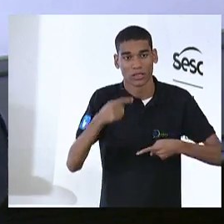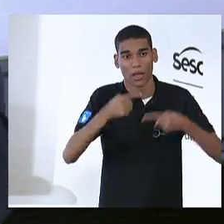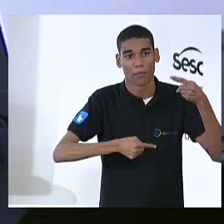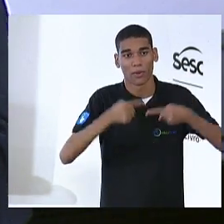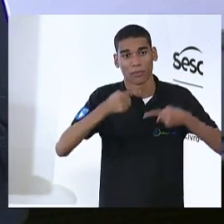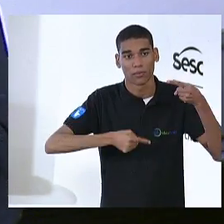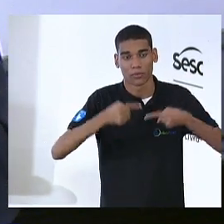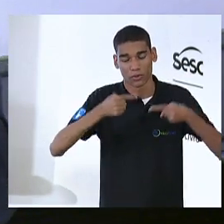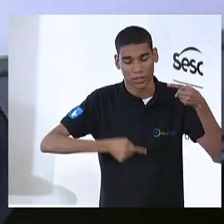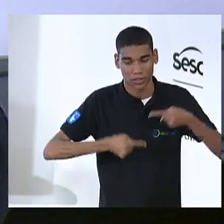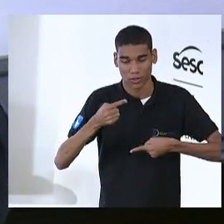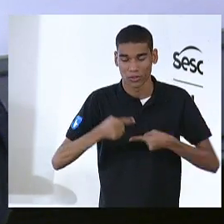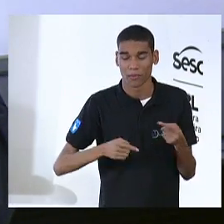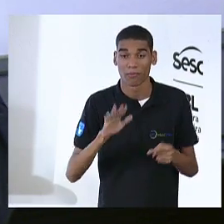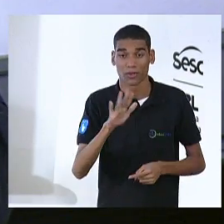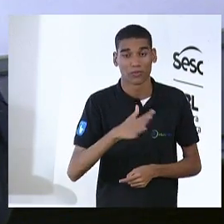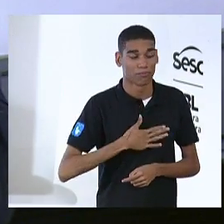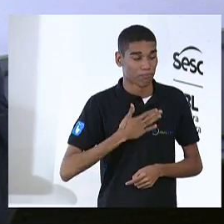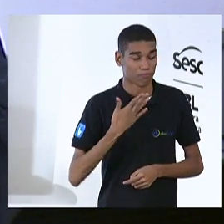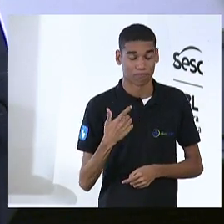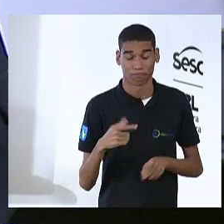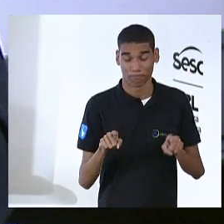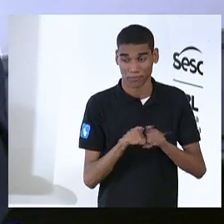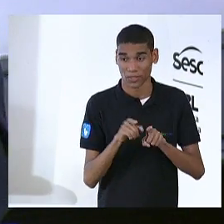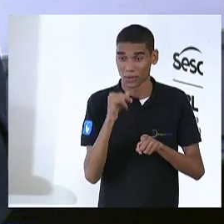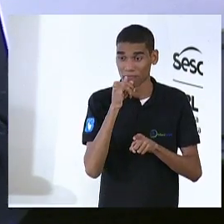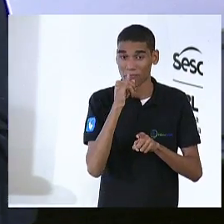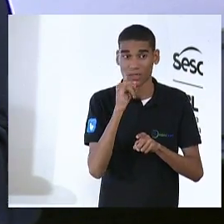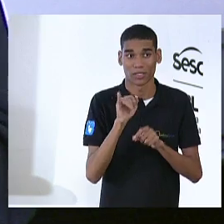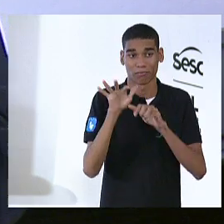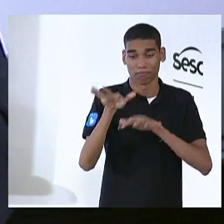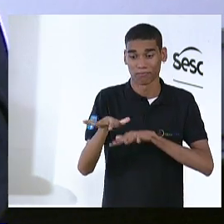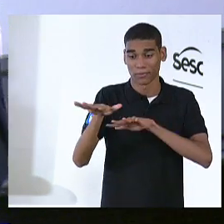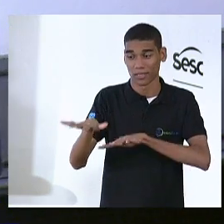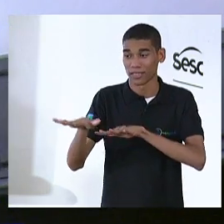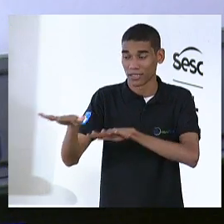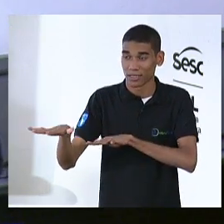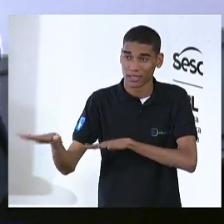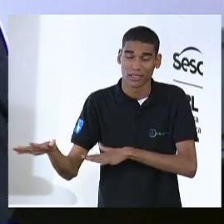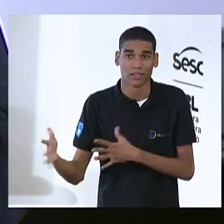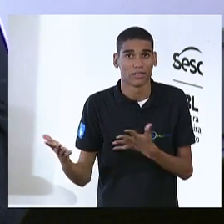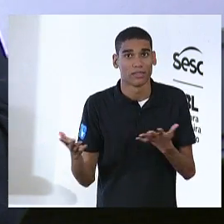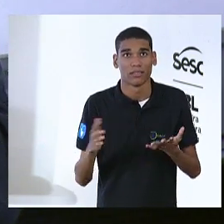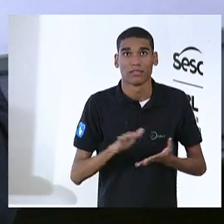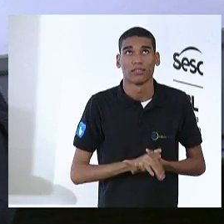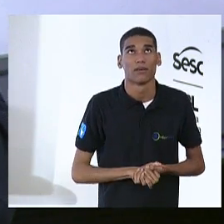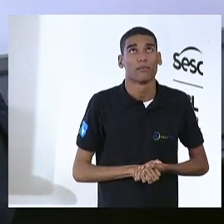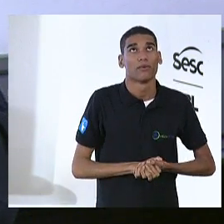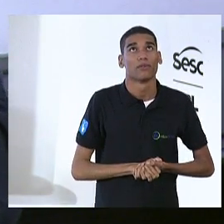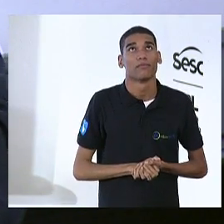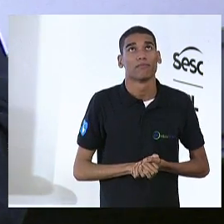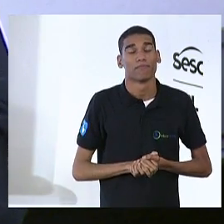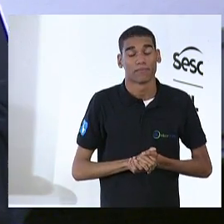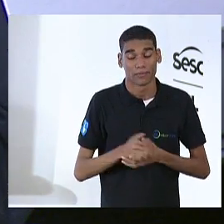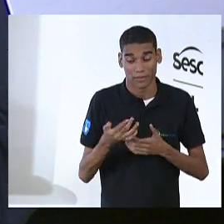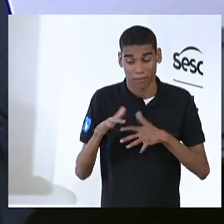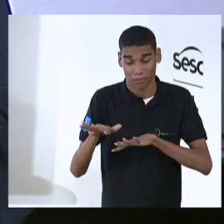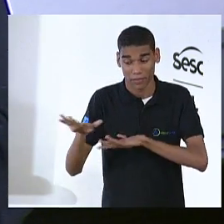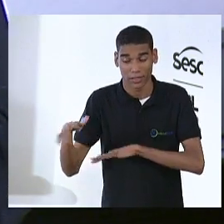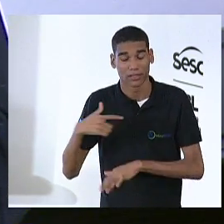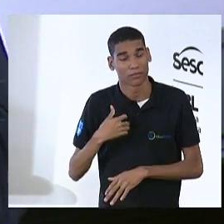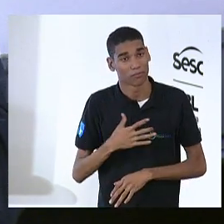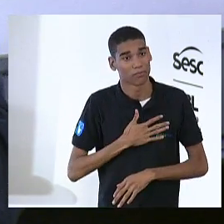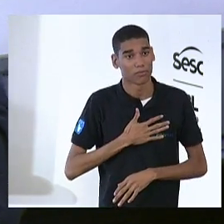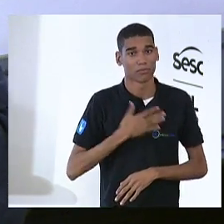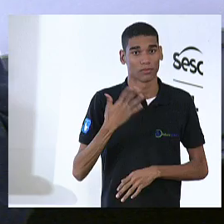Agora, me assusta também, por exemplo, nas passeatas, até é compreensível, a gente pode fazer uma análise, mas me assusta, ao mesmo tempo,